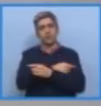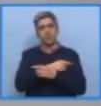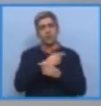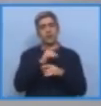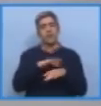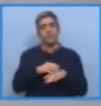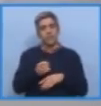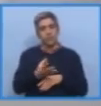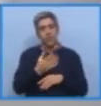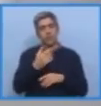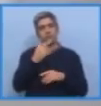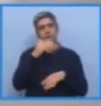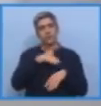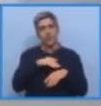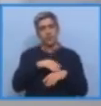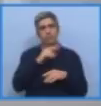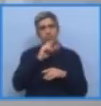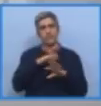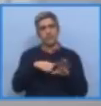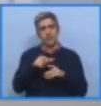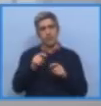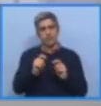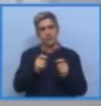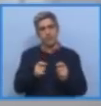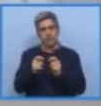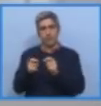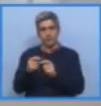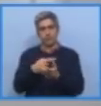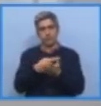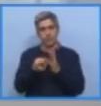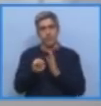pecados e que lhes dá a missão de o poder fazer. E por isso a Igreja